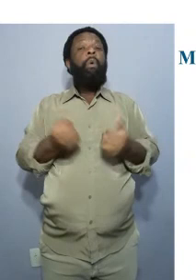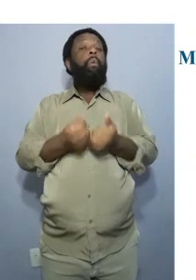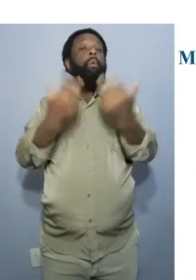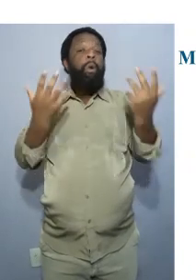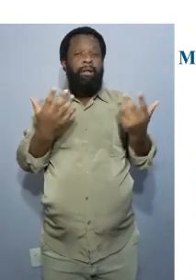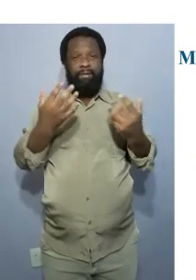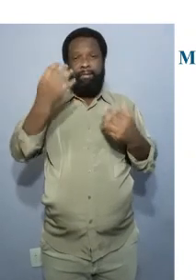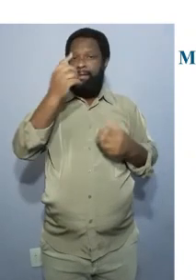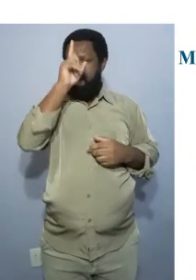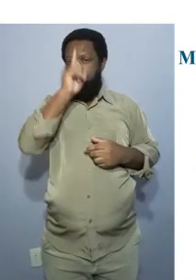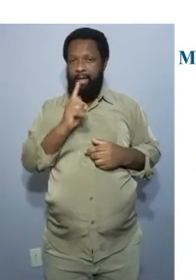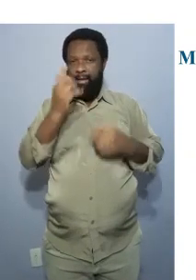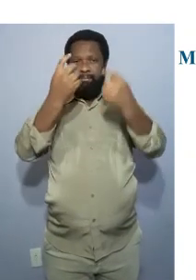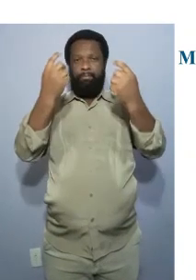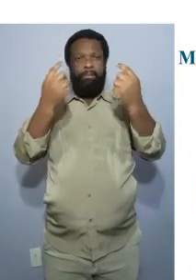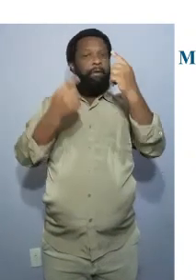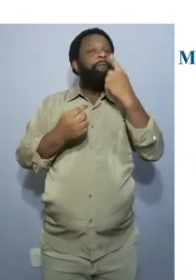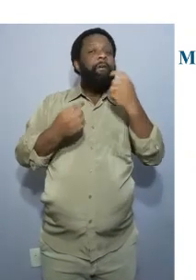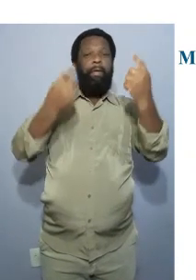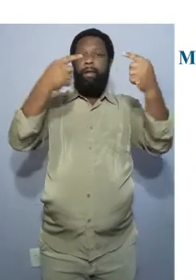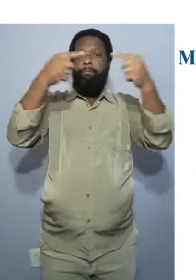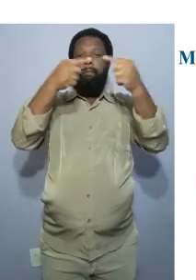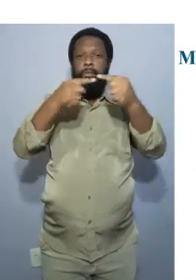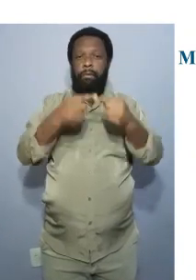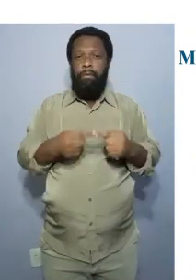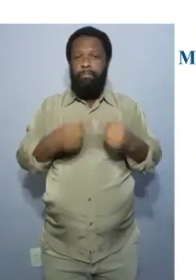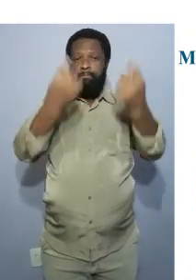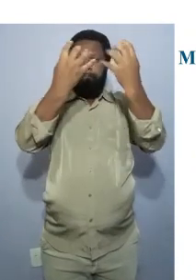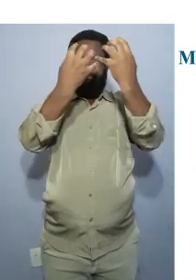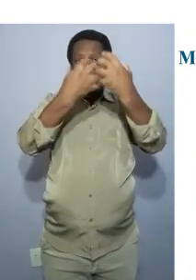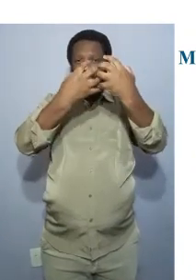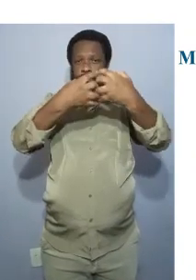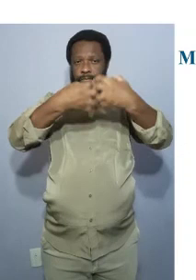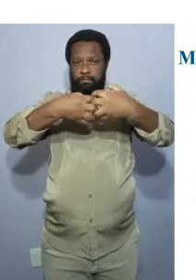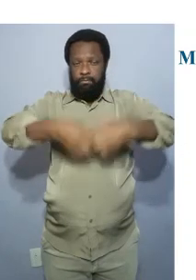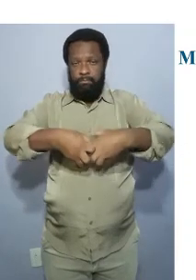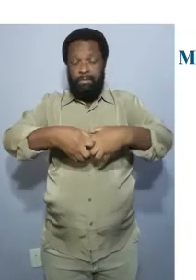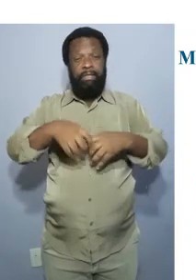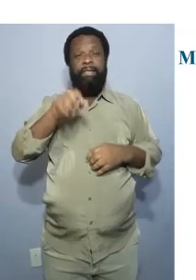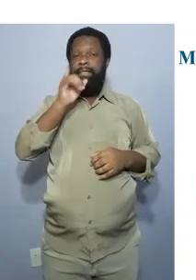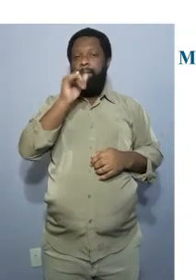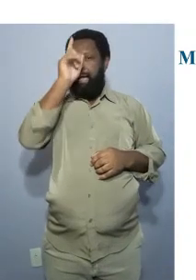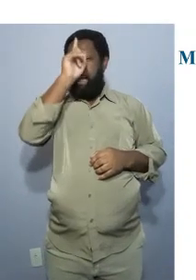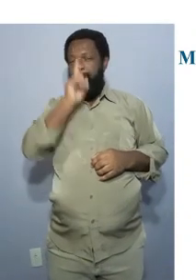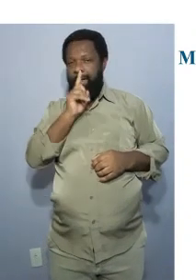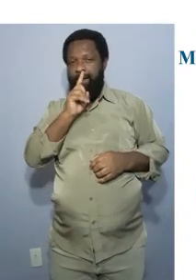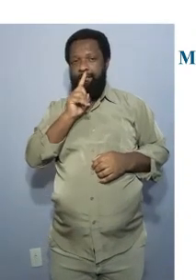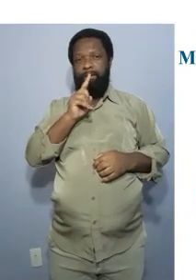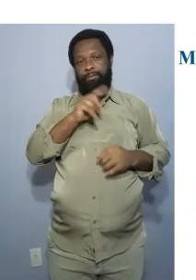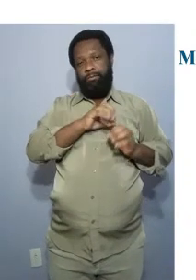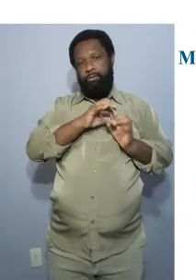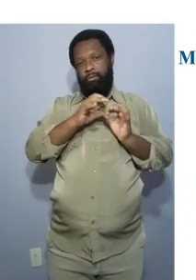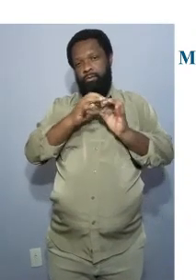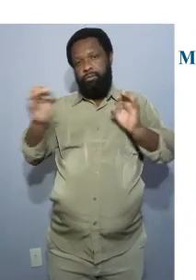quantas engrenagens a amarela andar, serão as engrenagens que a vermelha também vai andar. Então, se a amarela der andar